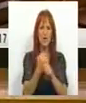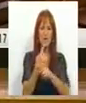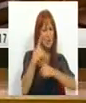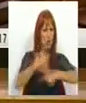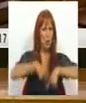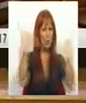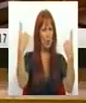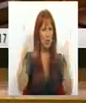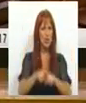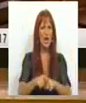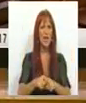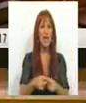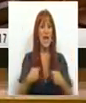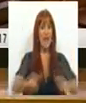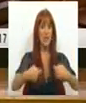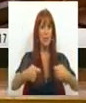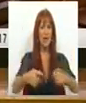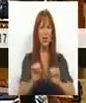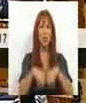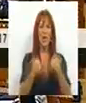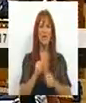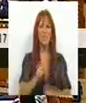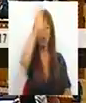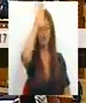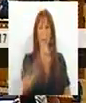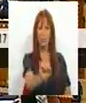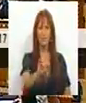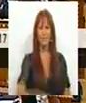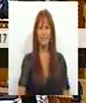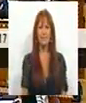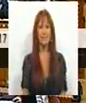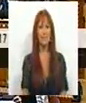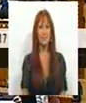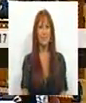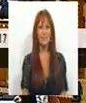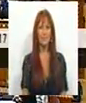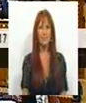serviços públicos e a despesa social do Estado.